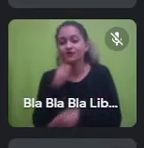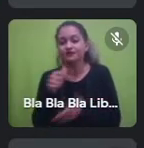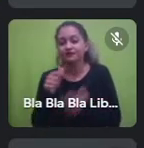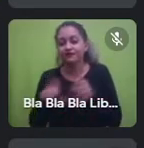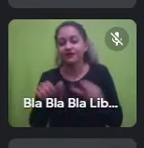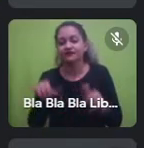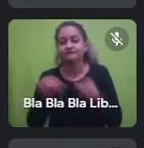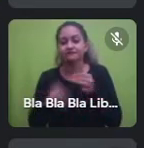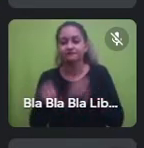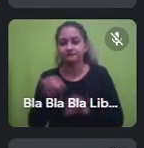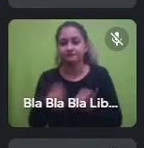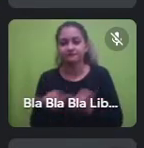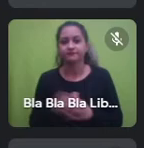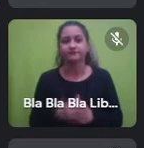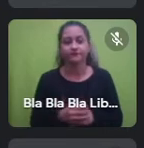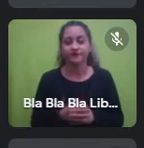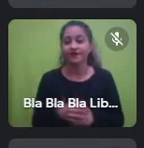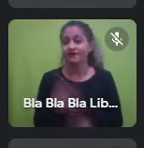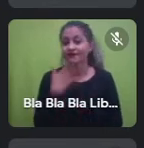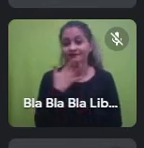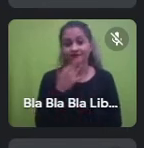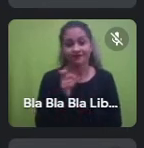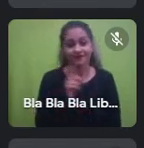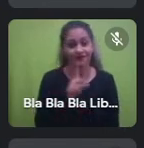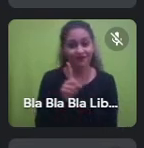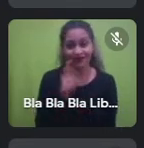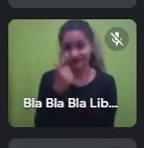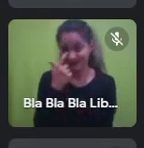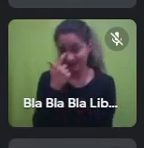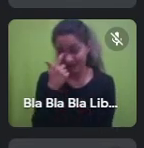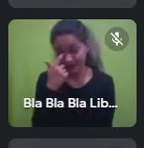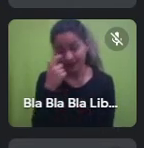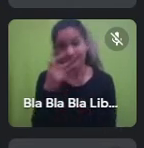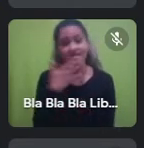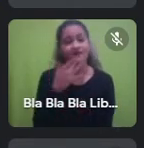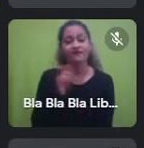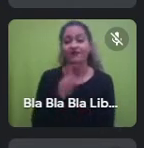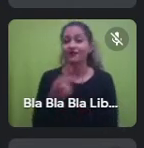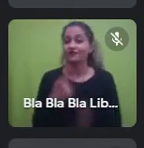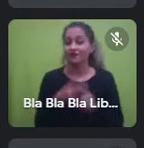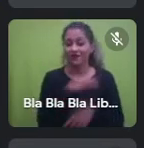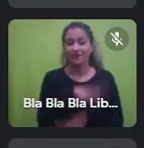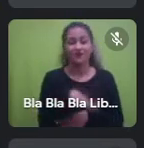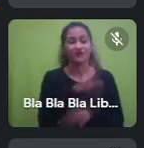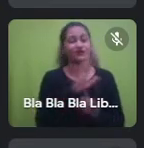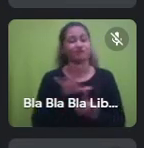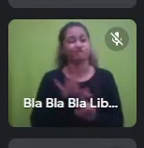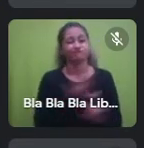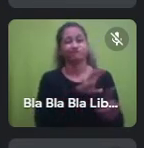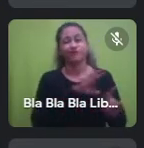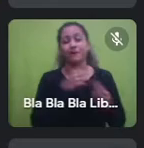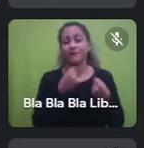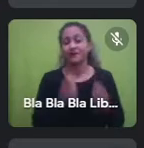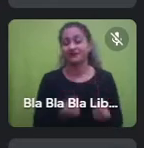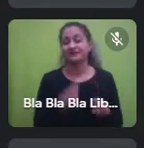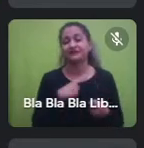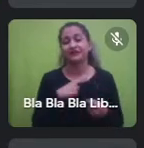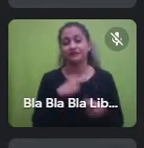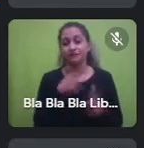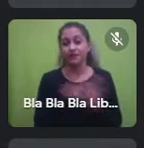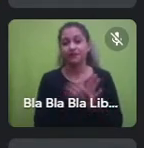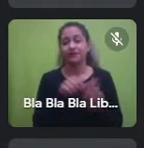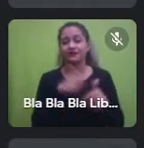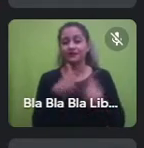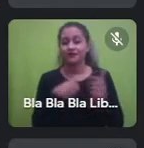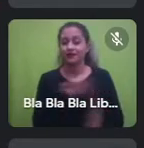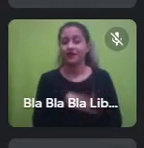bioquímica. O que não é fácil, tá, pessoal? Vejam bem, no ambiente antropizado, como esse que nós estamos trabalhando, tem um momento que a